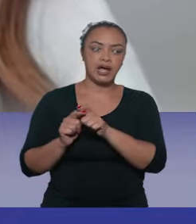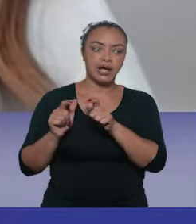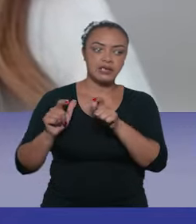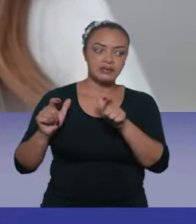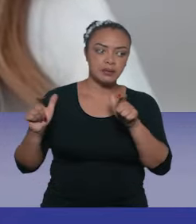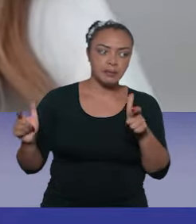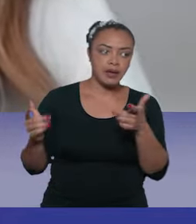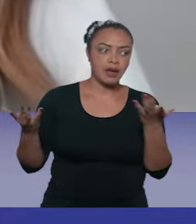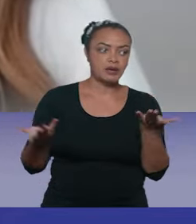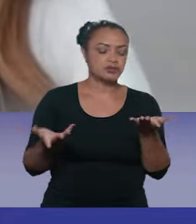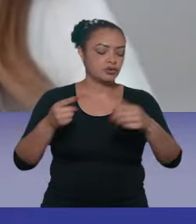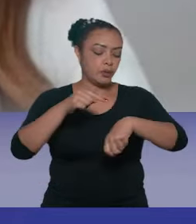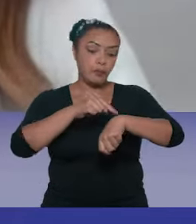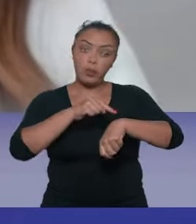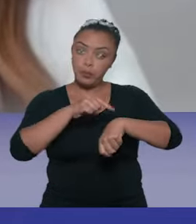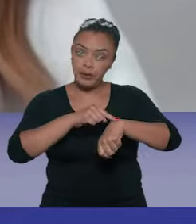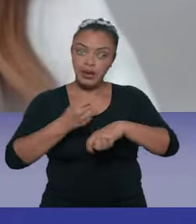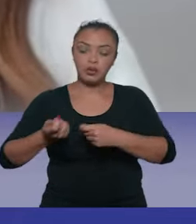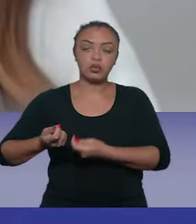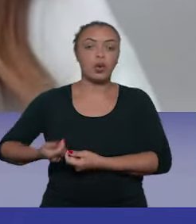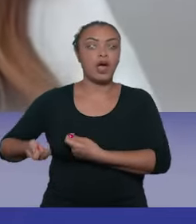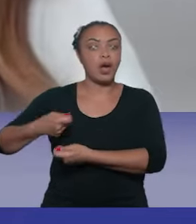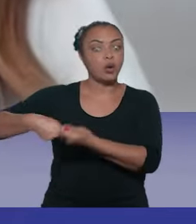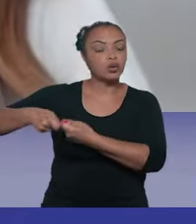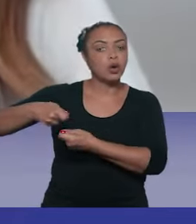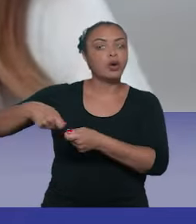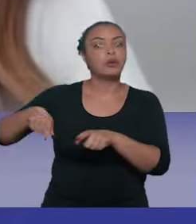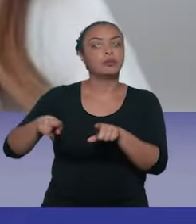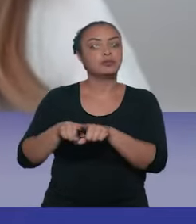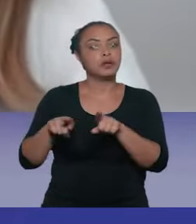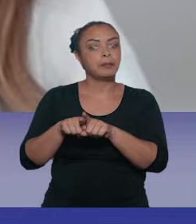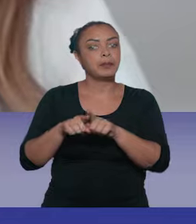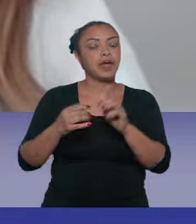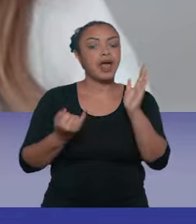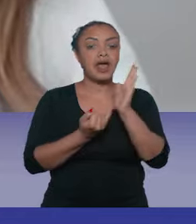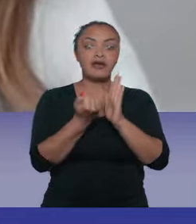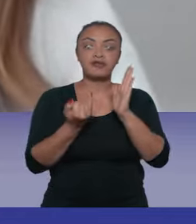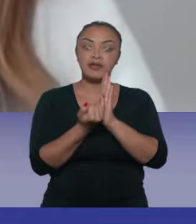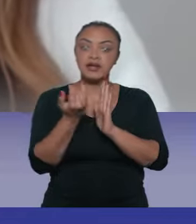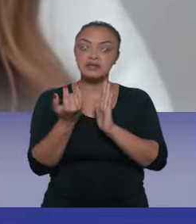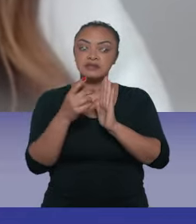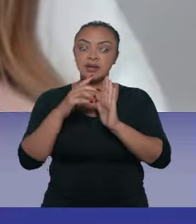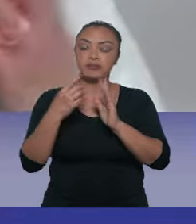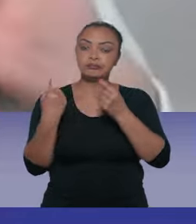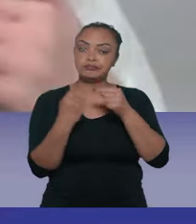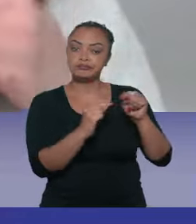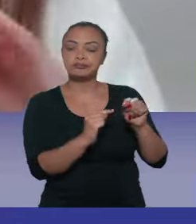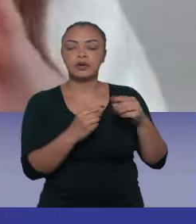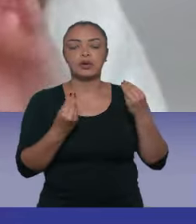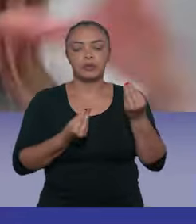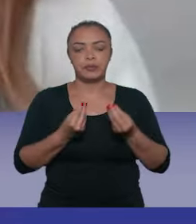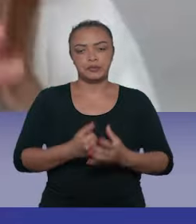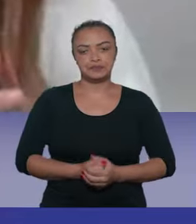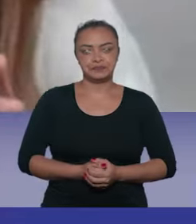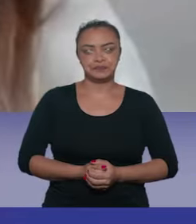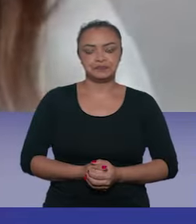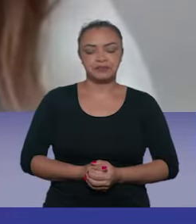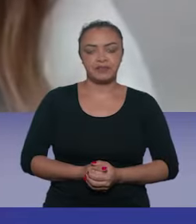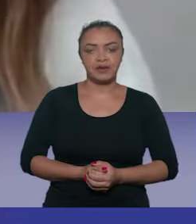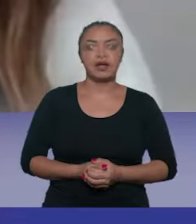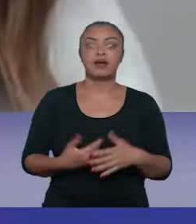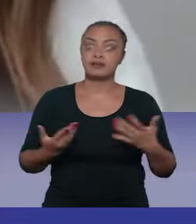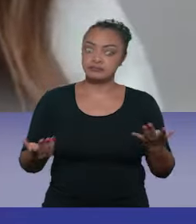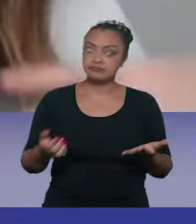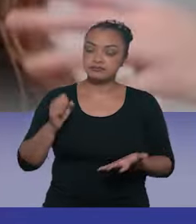de crescimento, momento econômico e o combate à inflação? Claro, acho que tudo volta àquele começo da